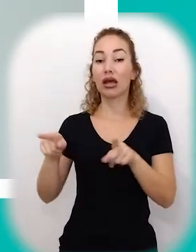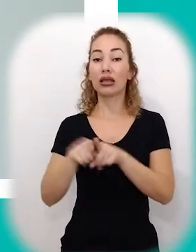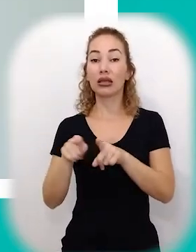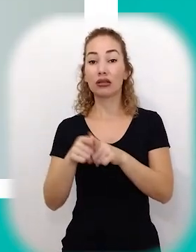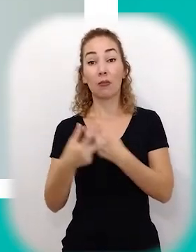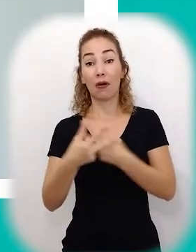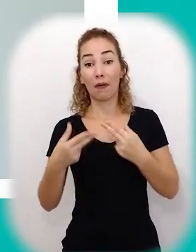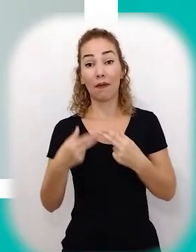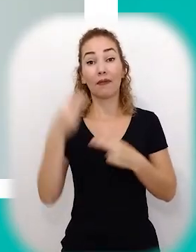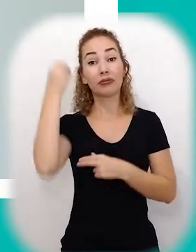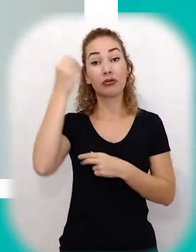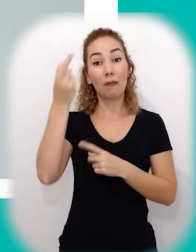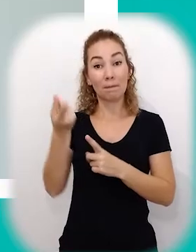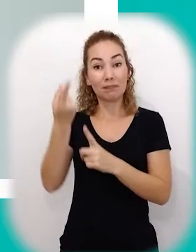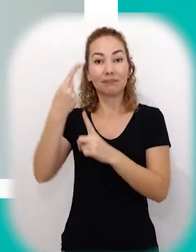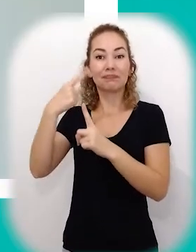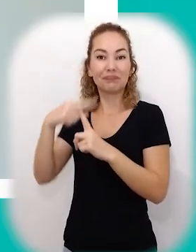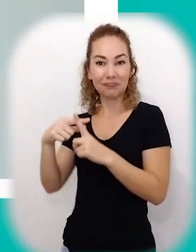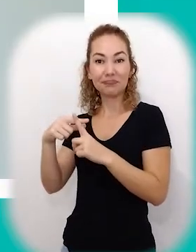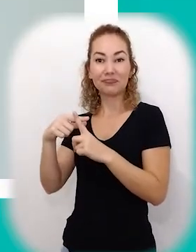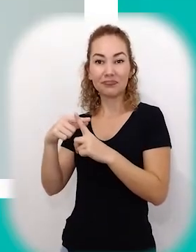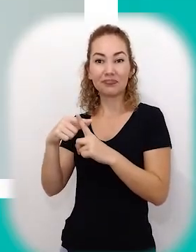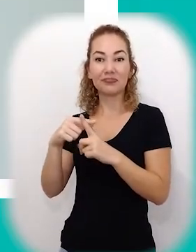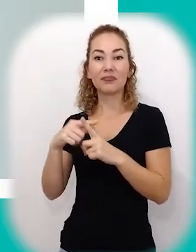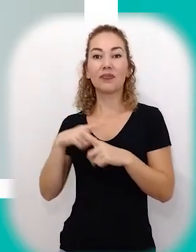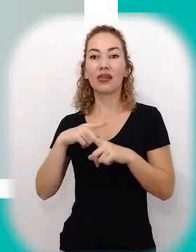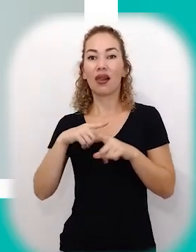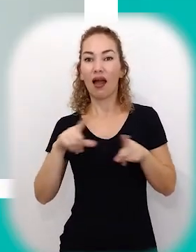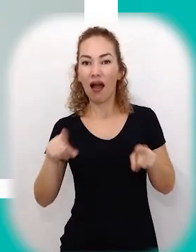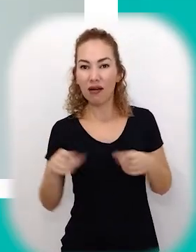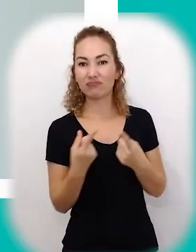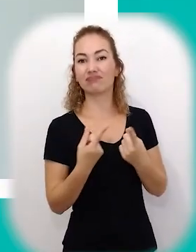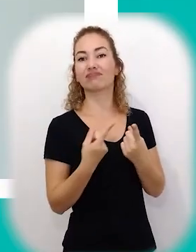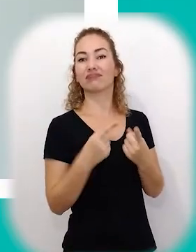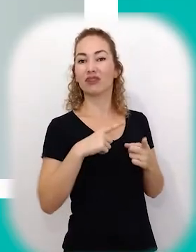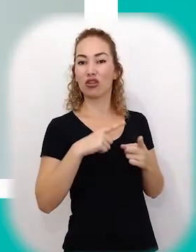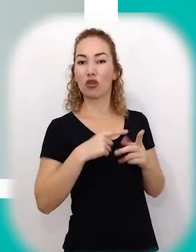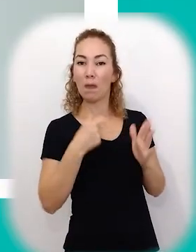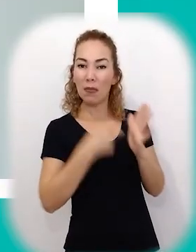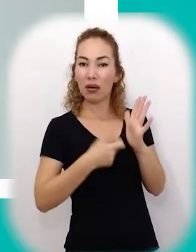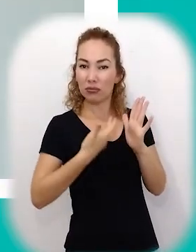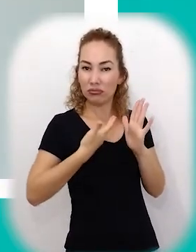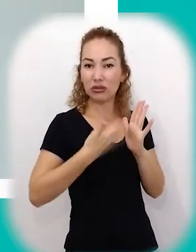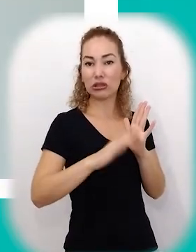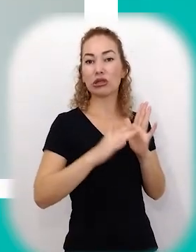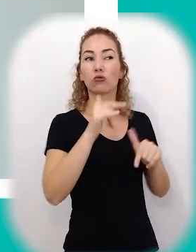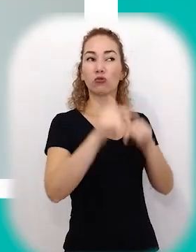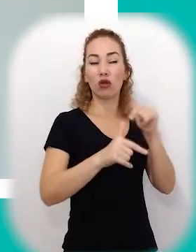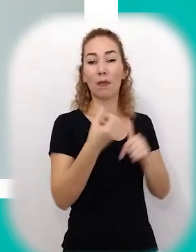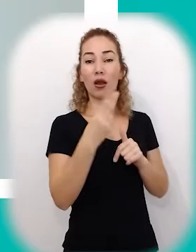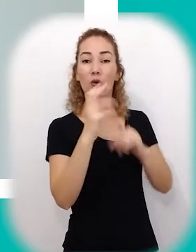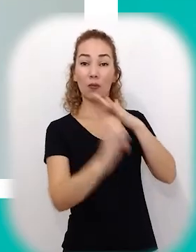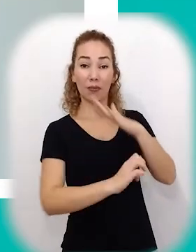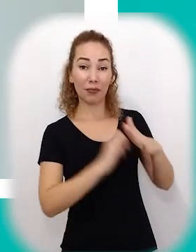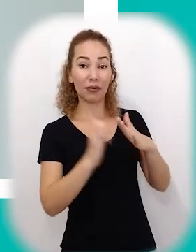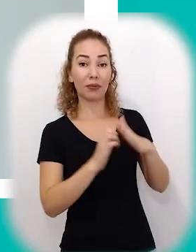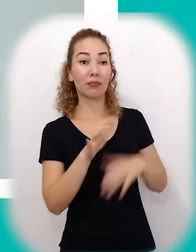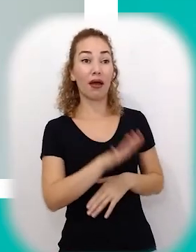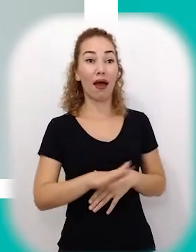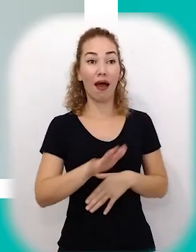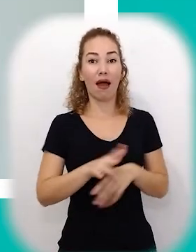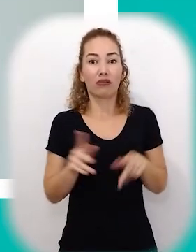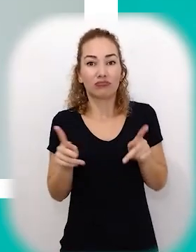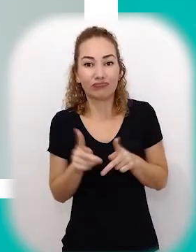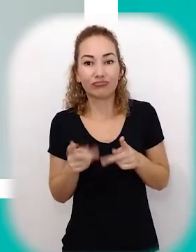fatores emocionais positivamente, a enfrentar desafios que o trabalho ou a empresa nos traz. Como lidar com ambientes de